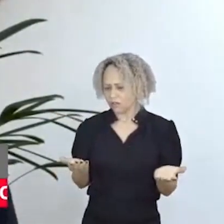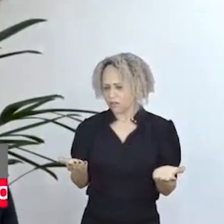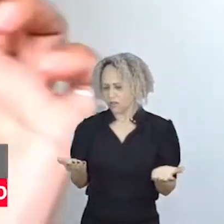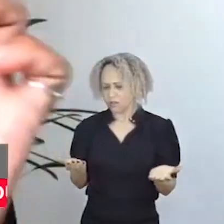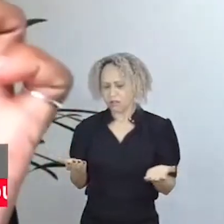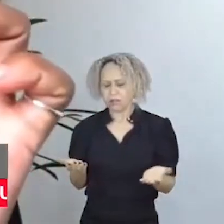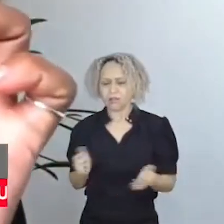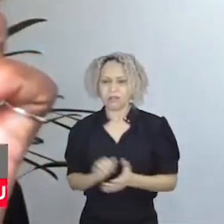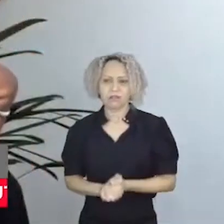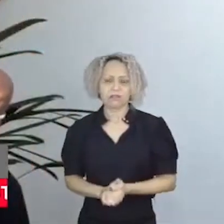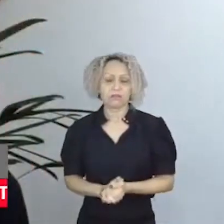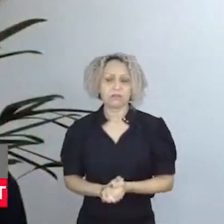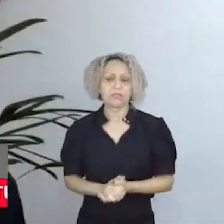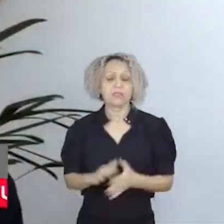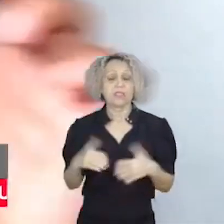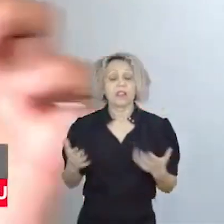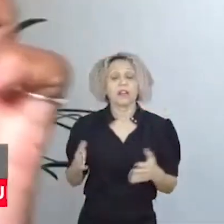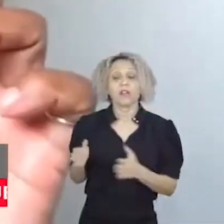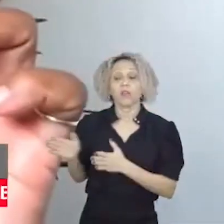negras que